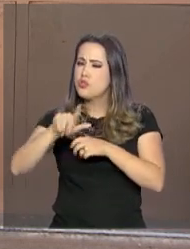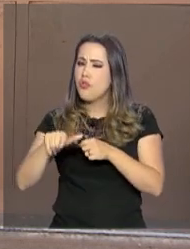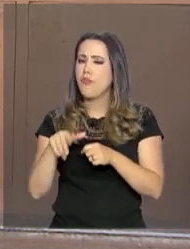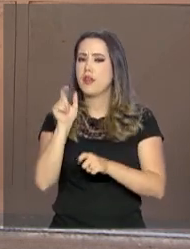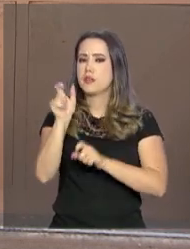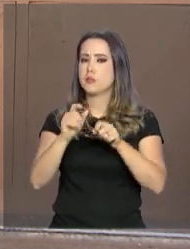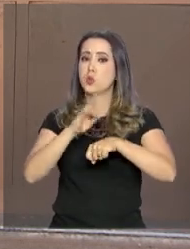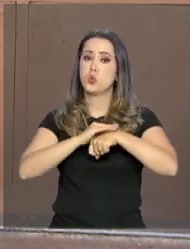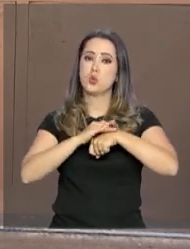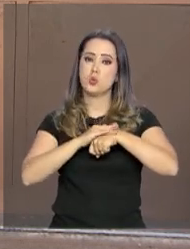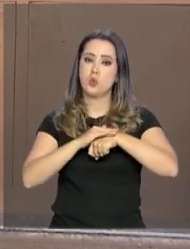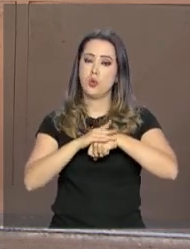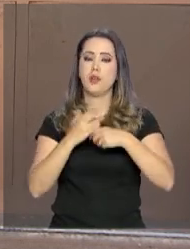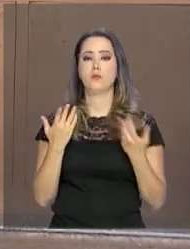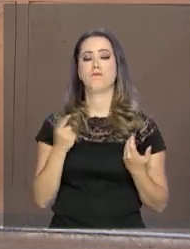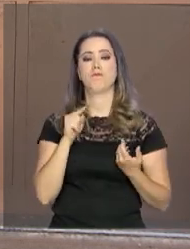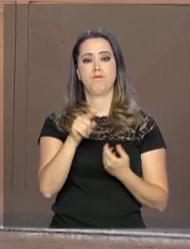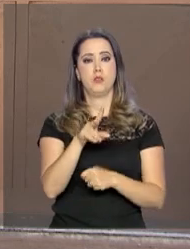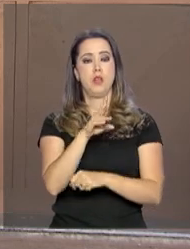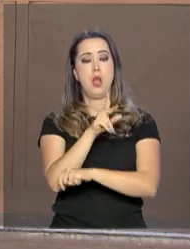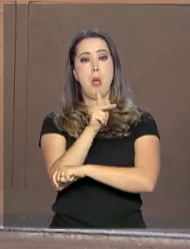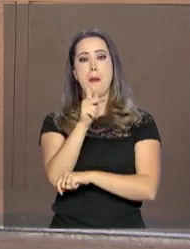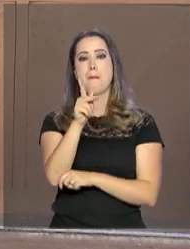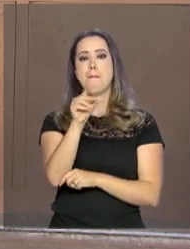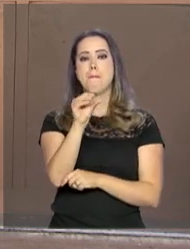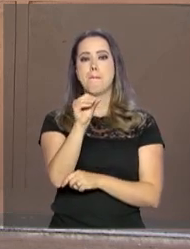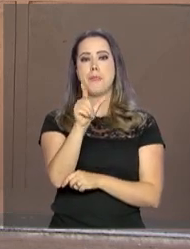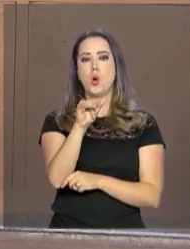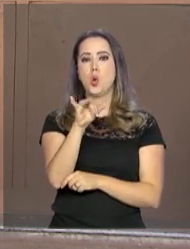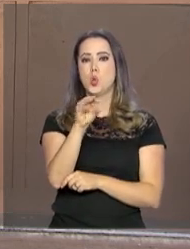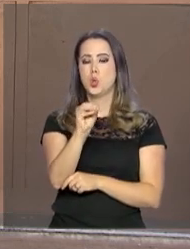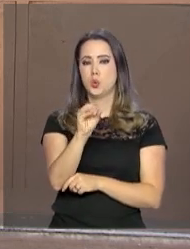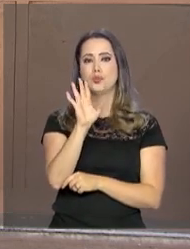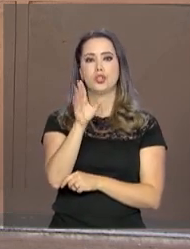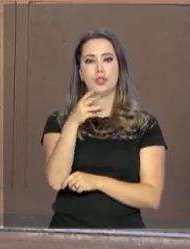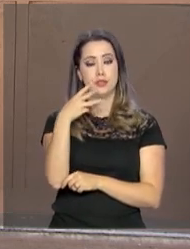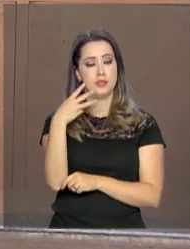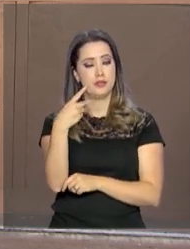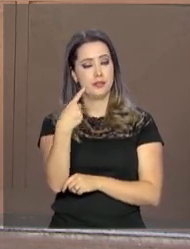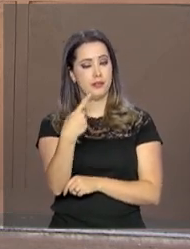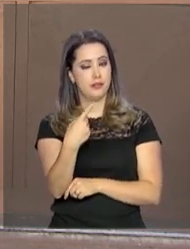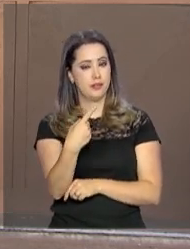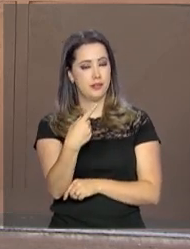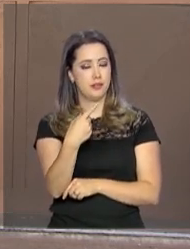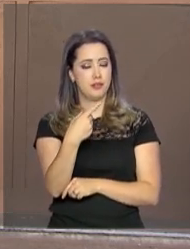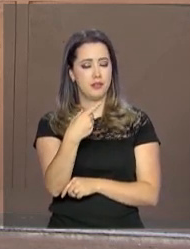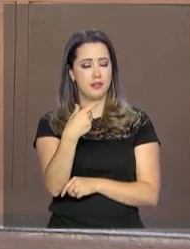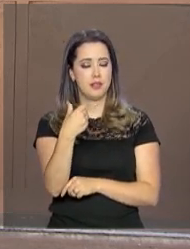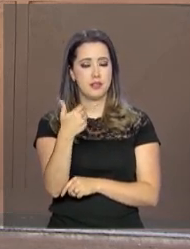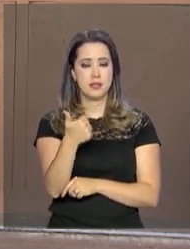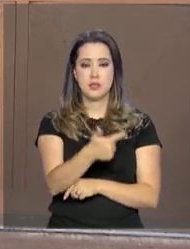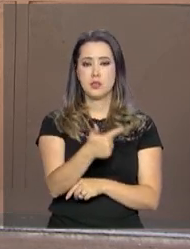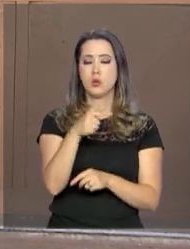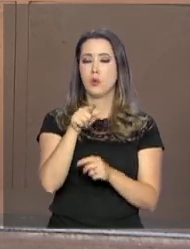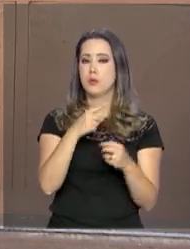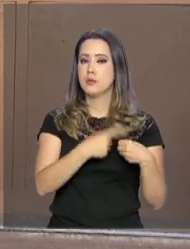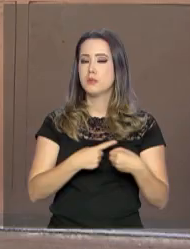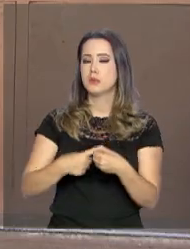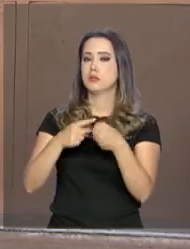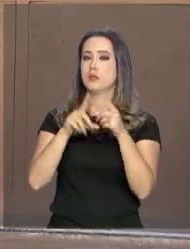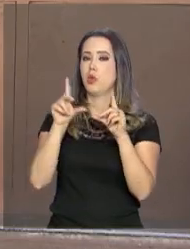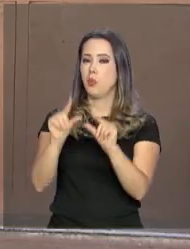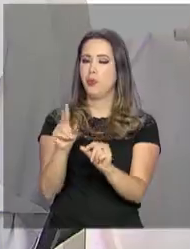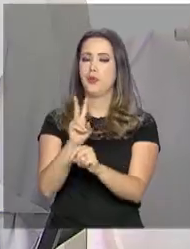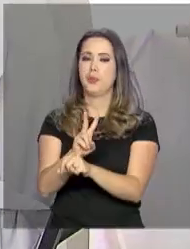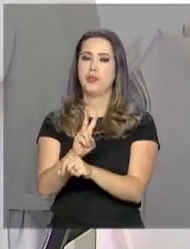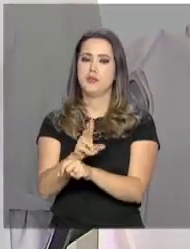amazonas no caso da pólio 312 municípios registaram baixas taxas de cobertura vacinal contra a